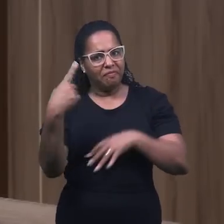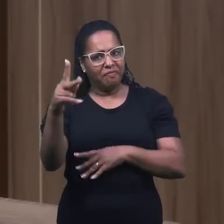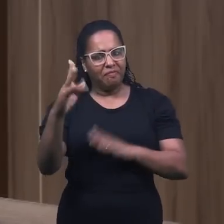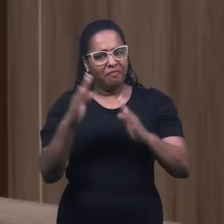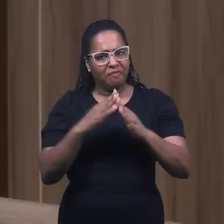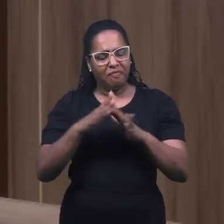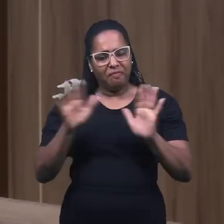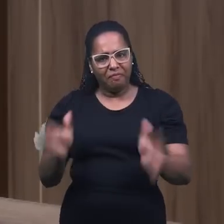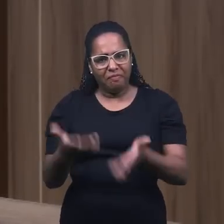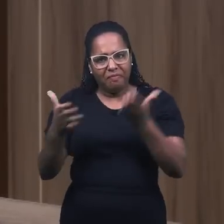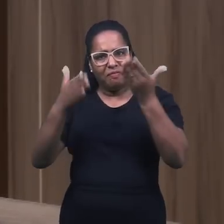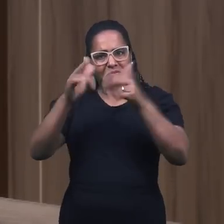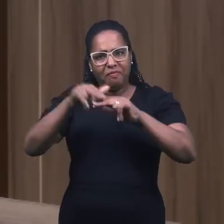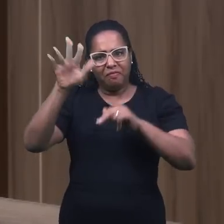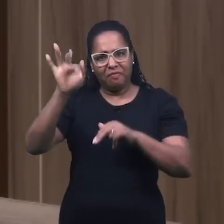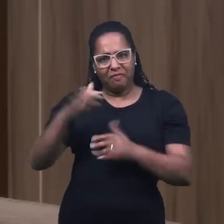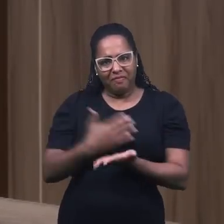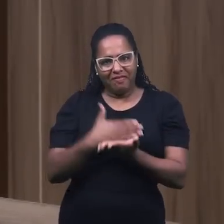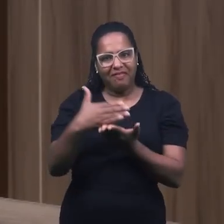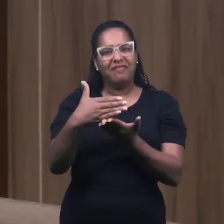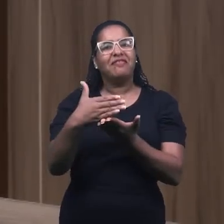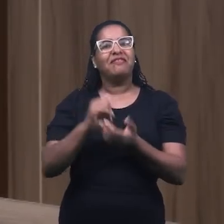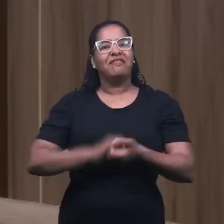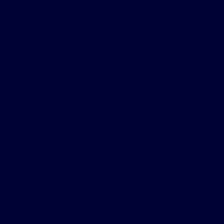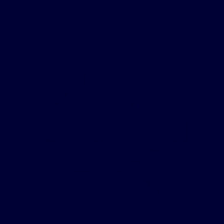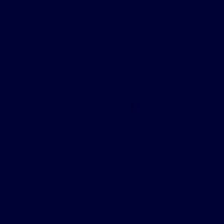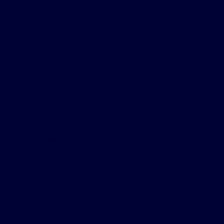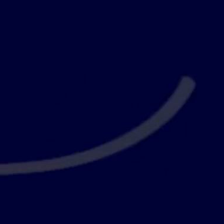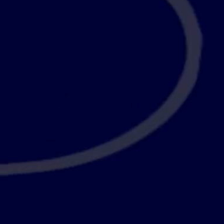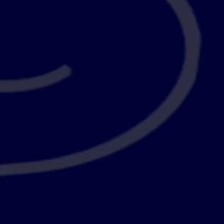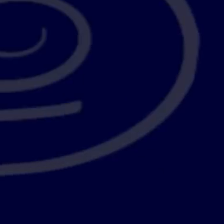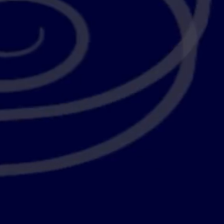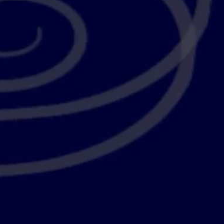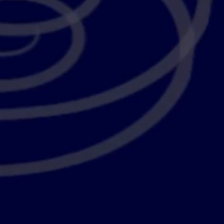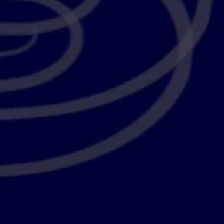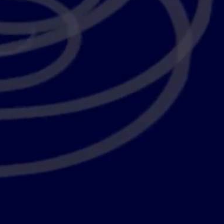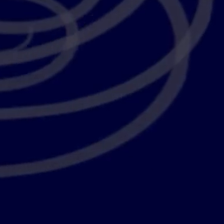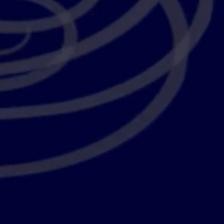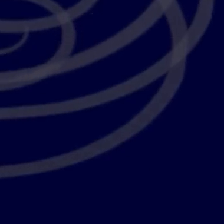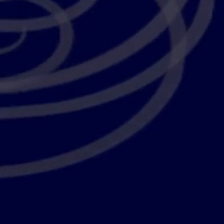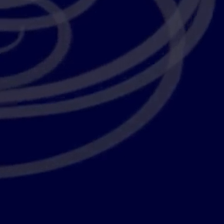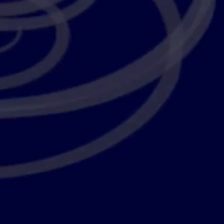sua casa, porque Movidos pela Fé vai começar.